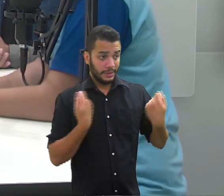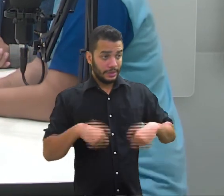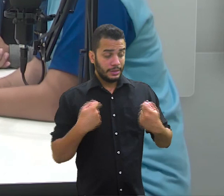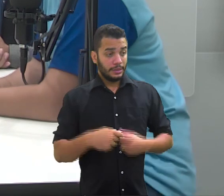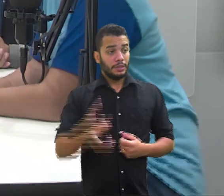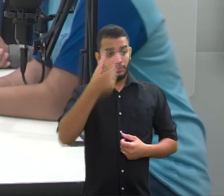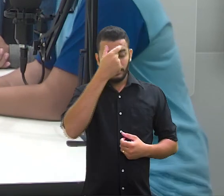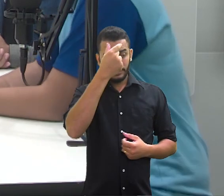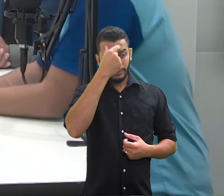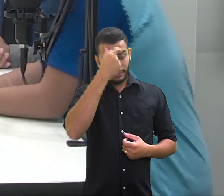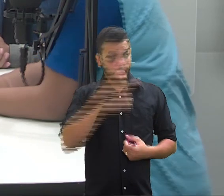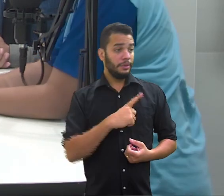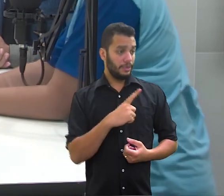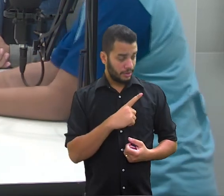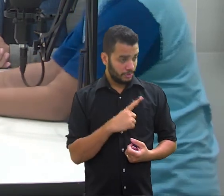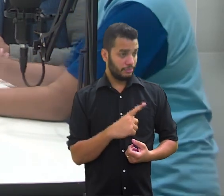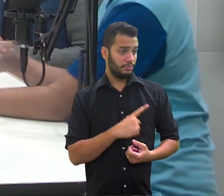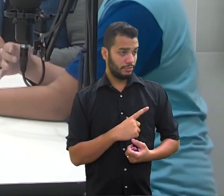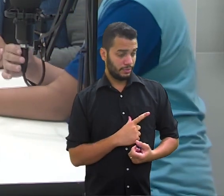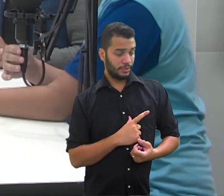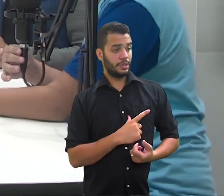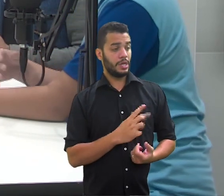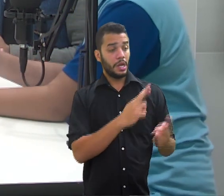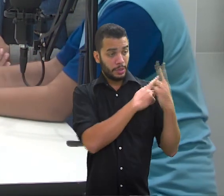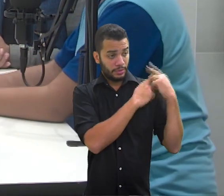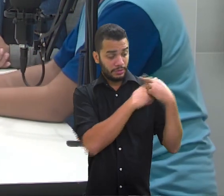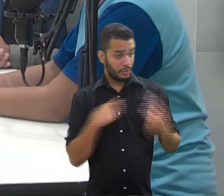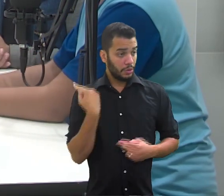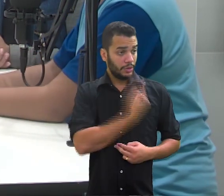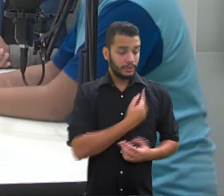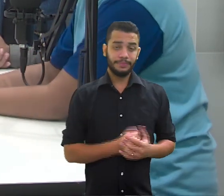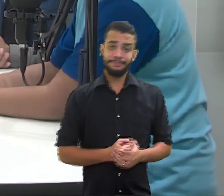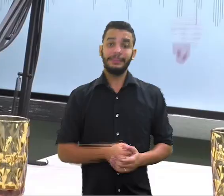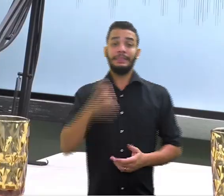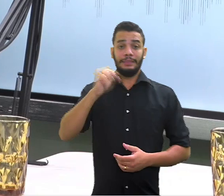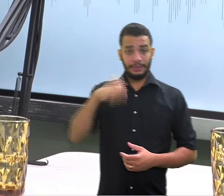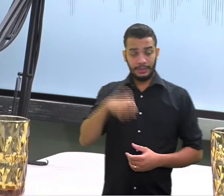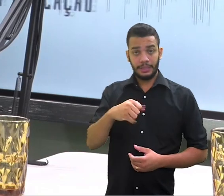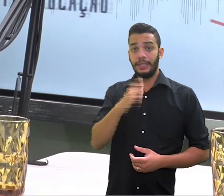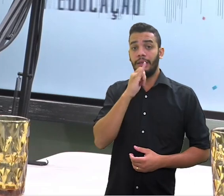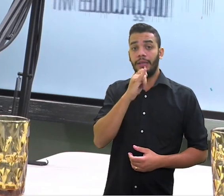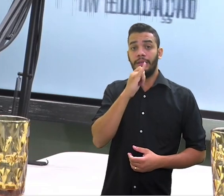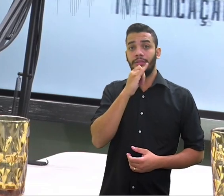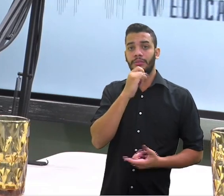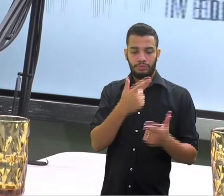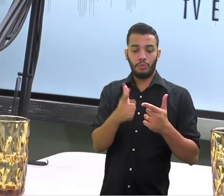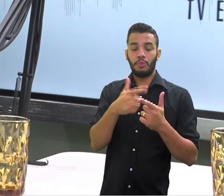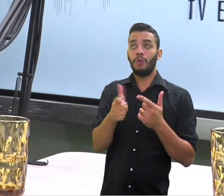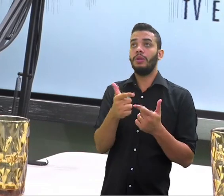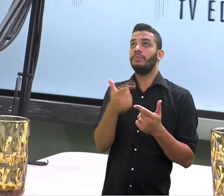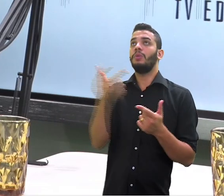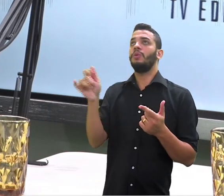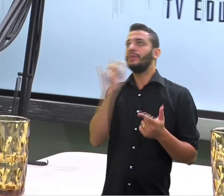um outro problema, quando a escola ela tem que comprar uma outra carteira, ela vai deixar de investir em computadores, vai deixar